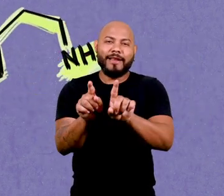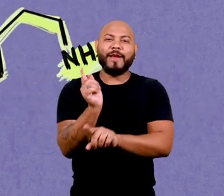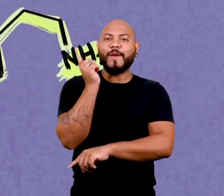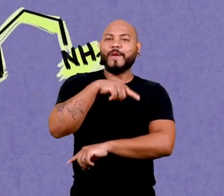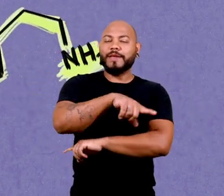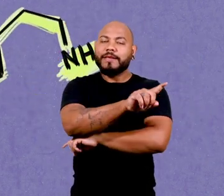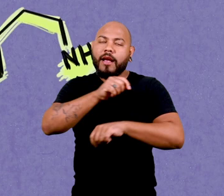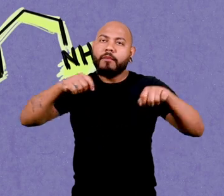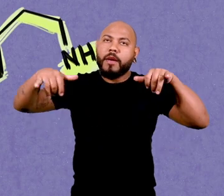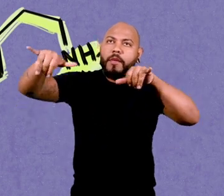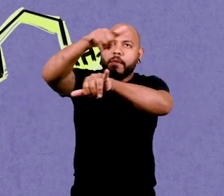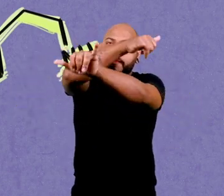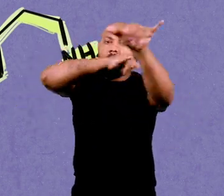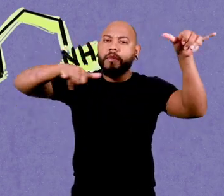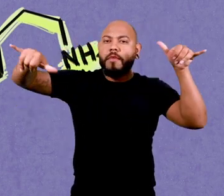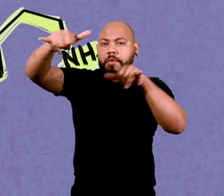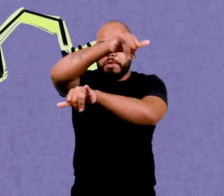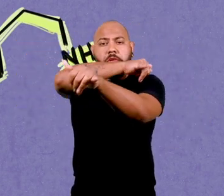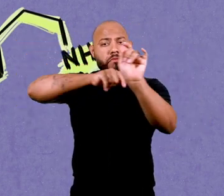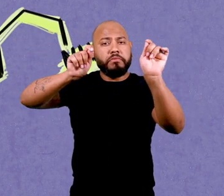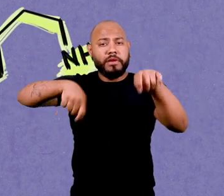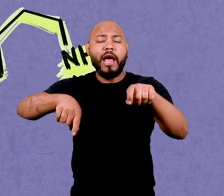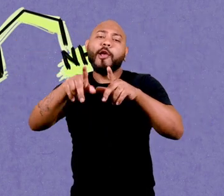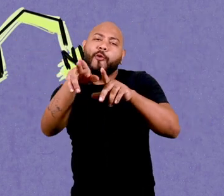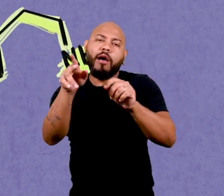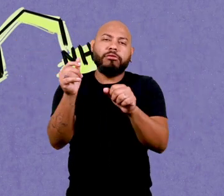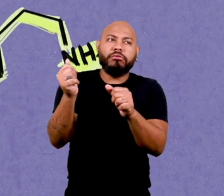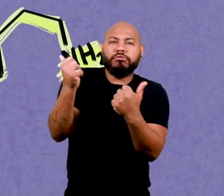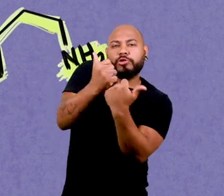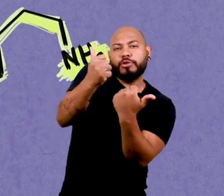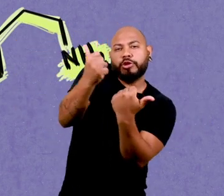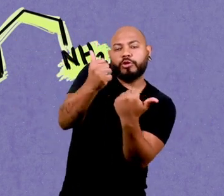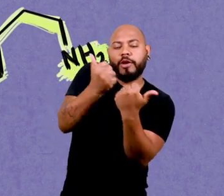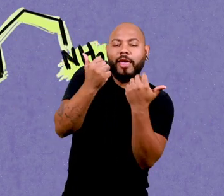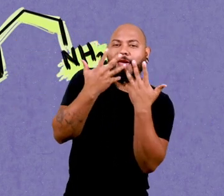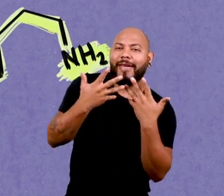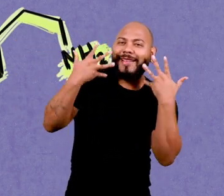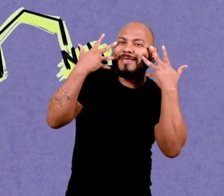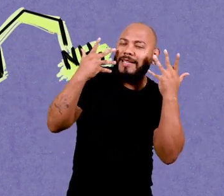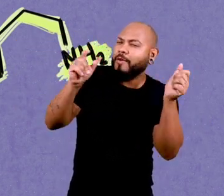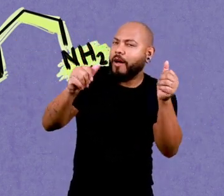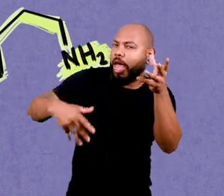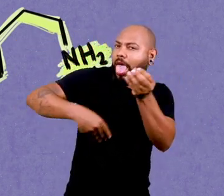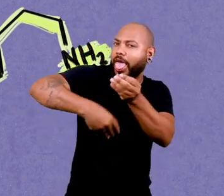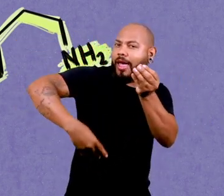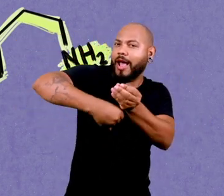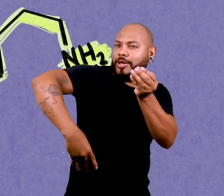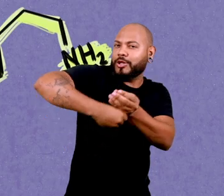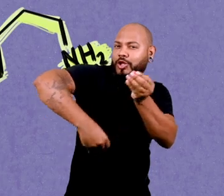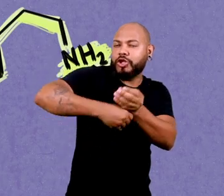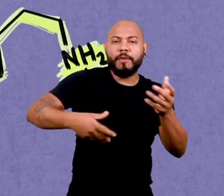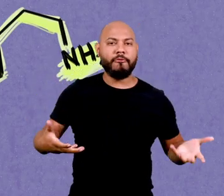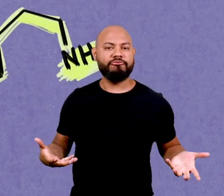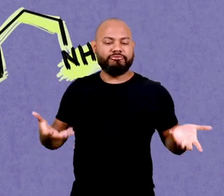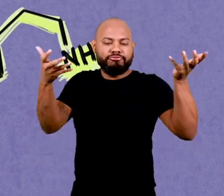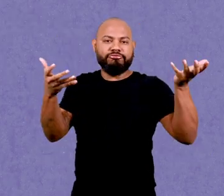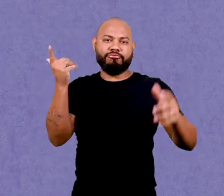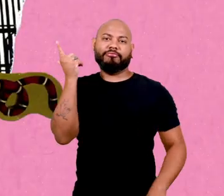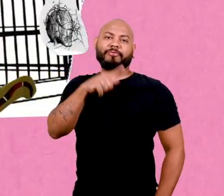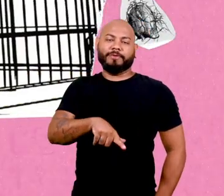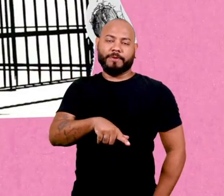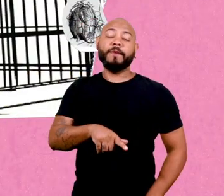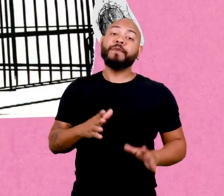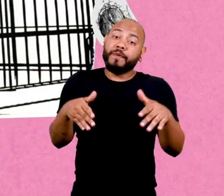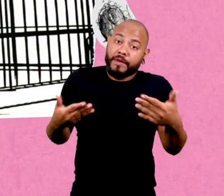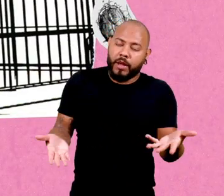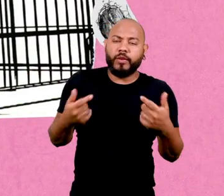naquele receptor, fazendo o papel da serotonina, mesmo não sendo. Como se fosse uma serotonina extra. das diversas